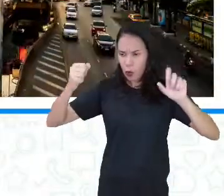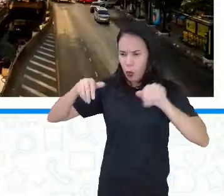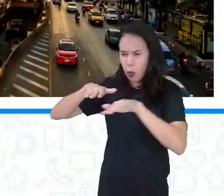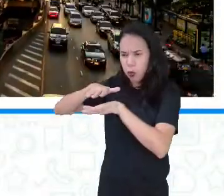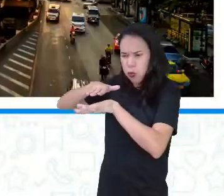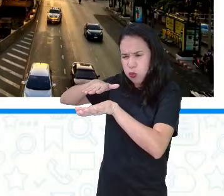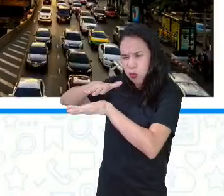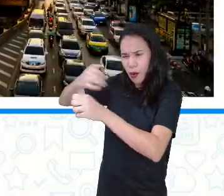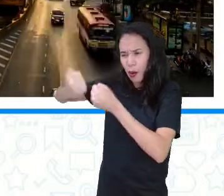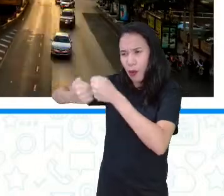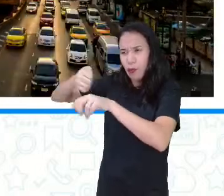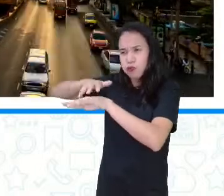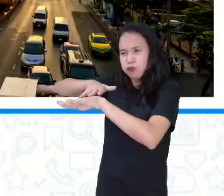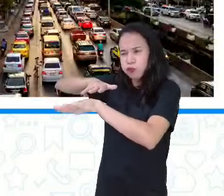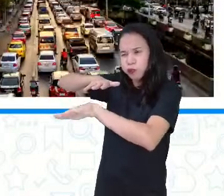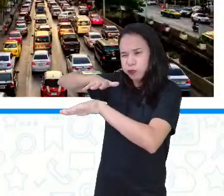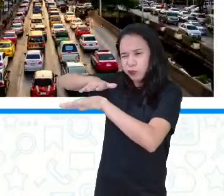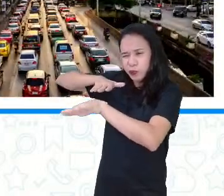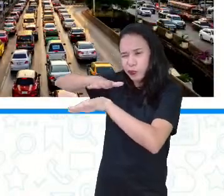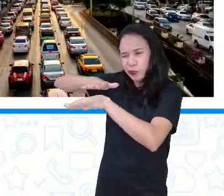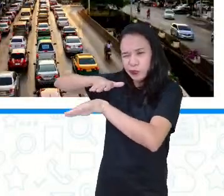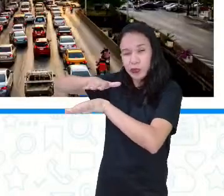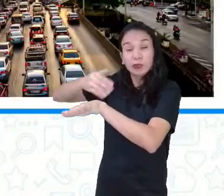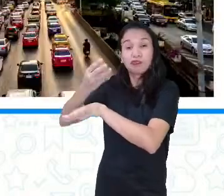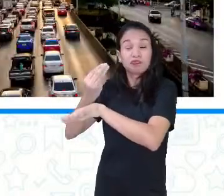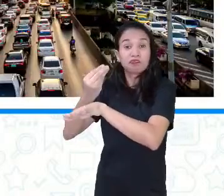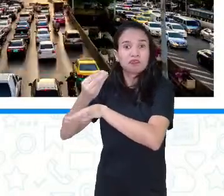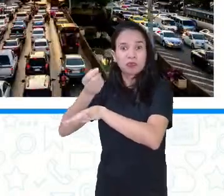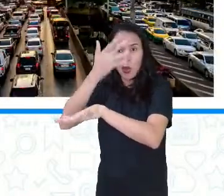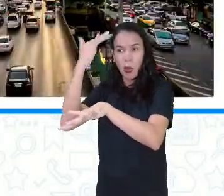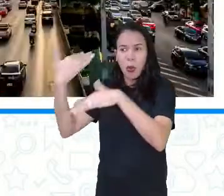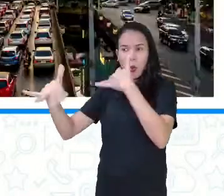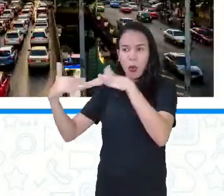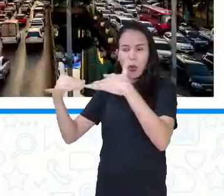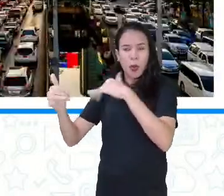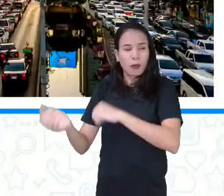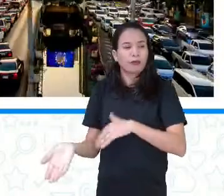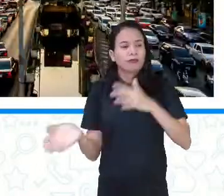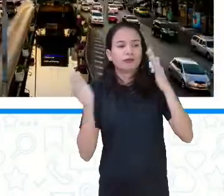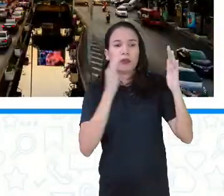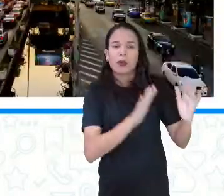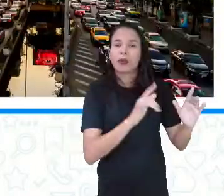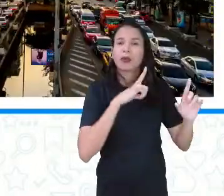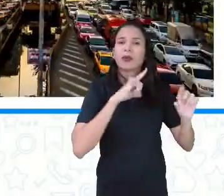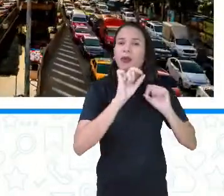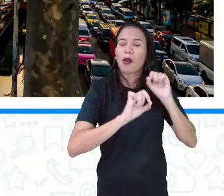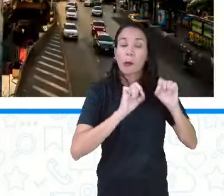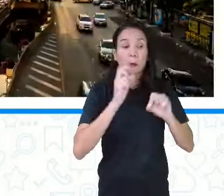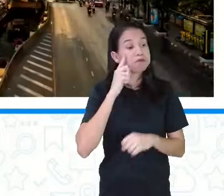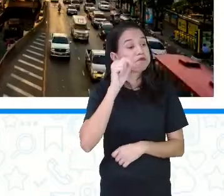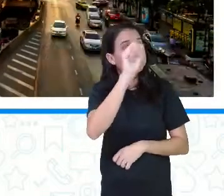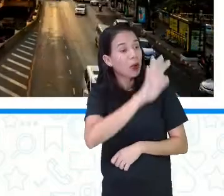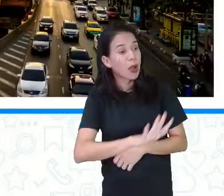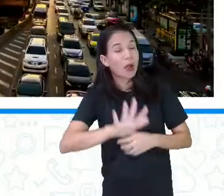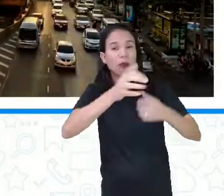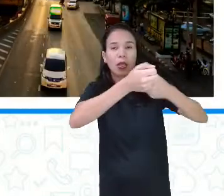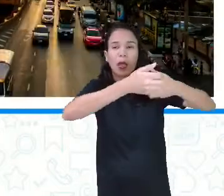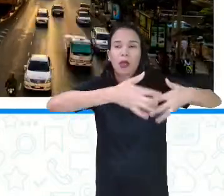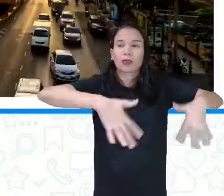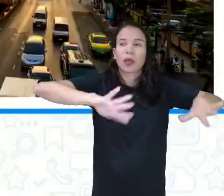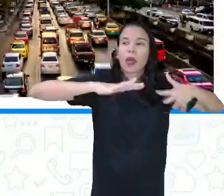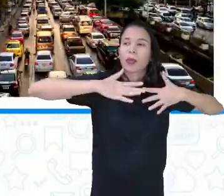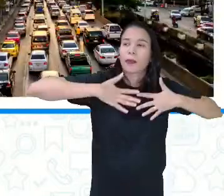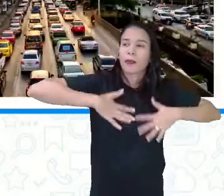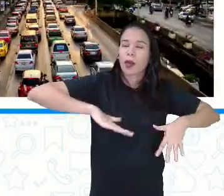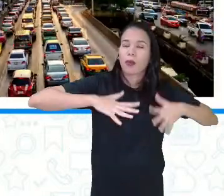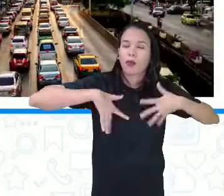aí fervoroso, né? Muito carro, muita agitação. E do outro, eu tenho aí uma paisagem bem